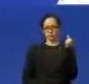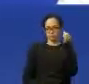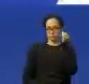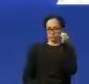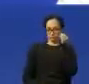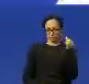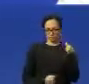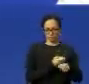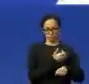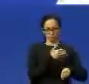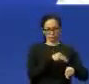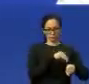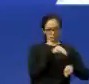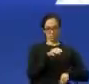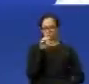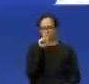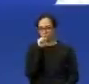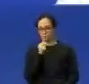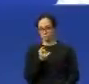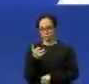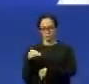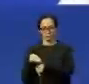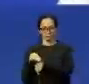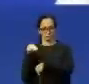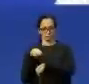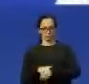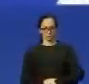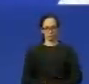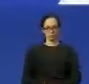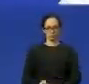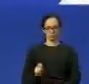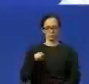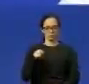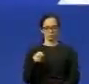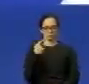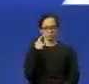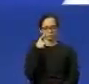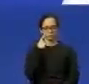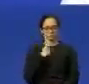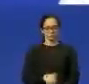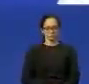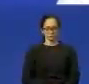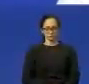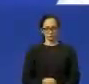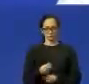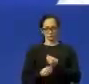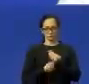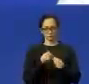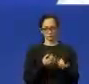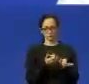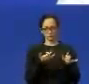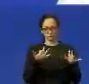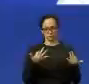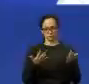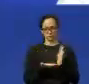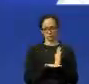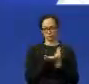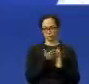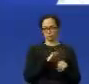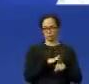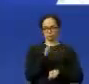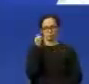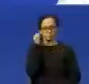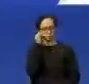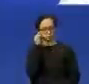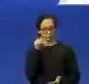em minutos e do sábado em minutos. E ele pergunta ali qual é a situação da maior taxa de aumento da sexta-feira